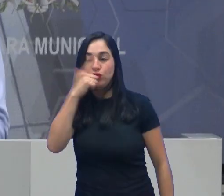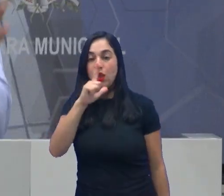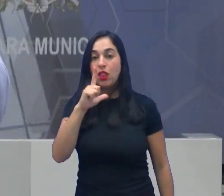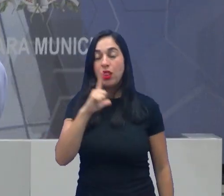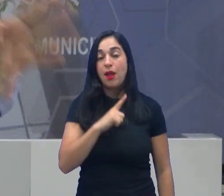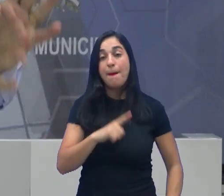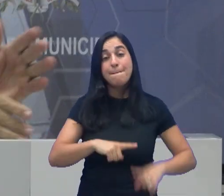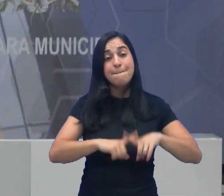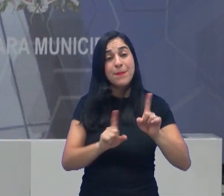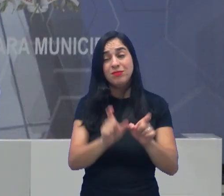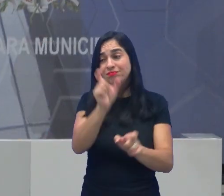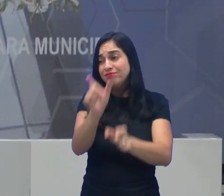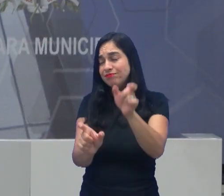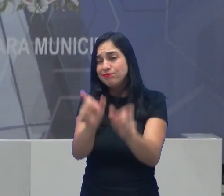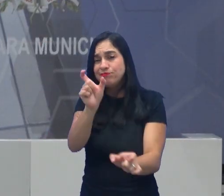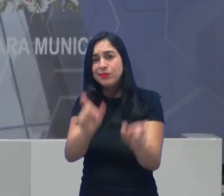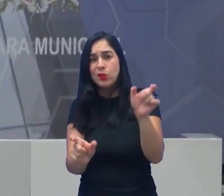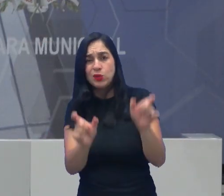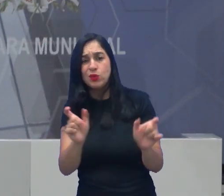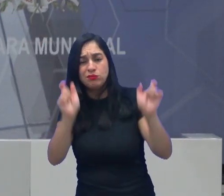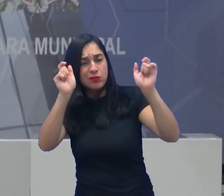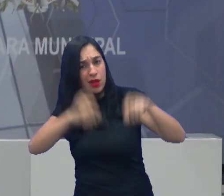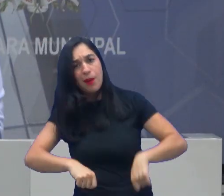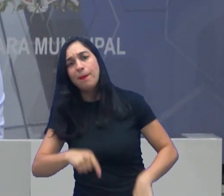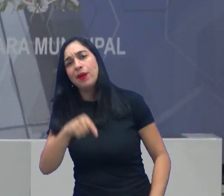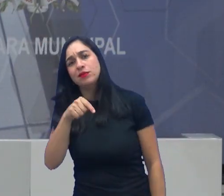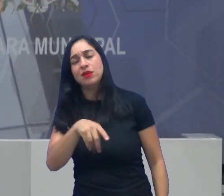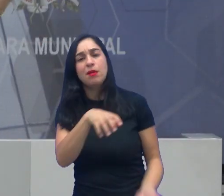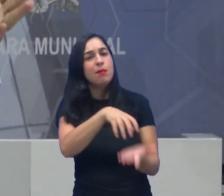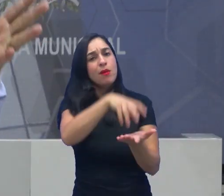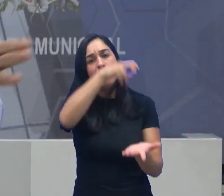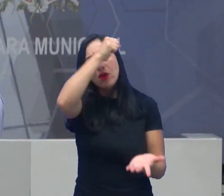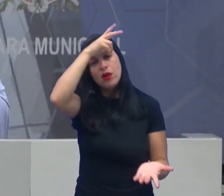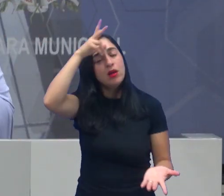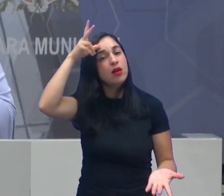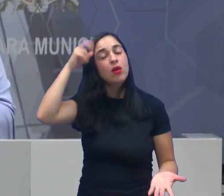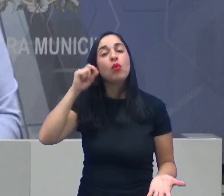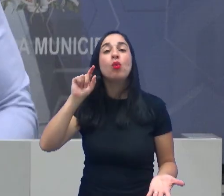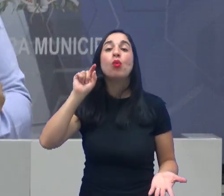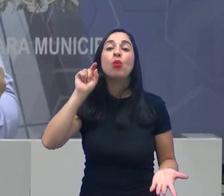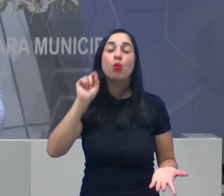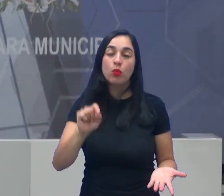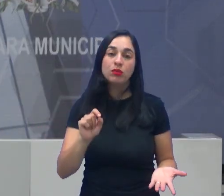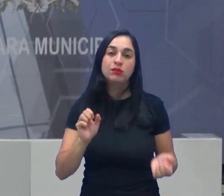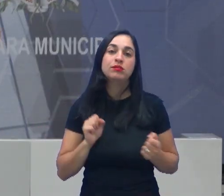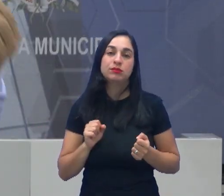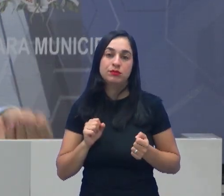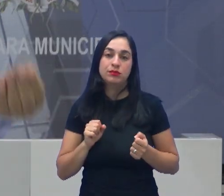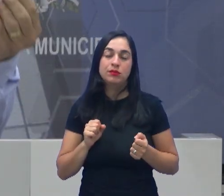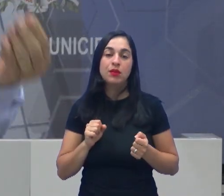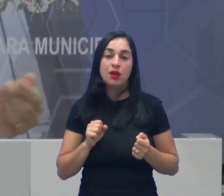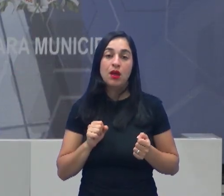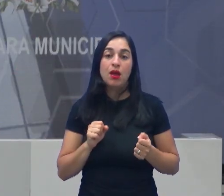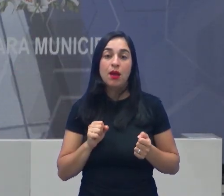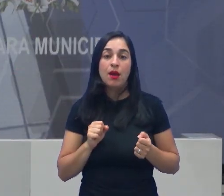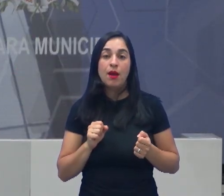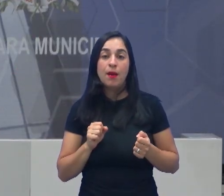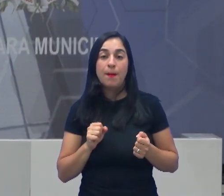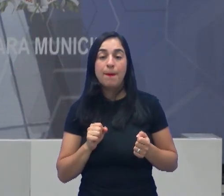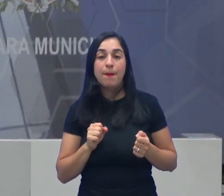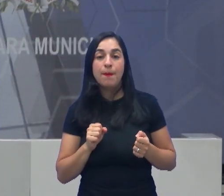pessoas capacitadas dentro desse governo, que tenha a sensibilidade de acompanhar de perto o